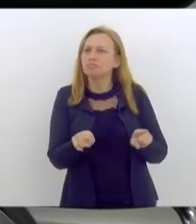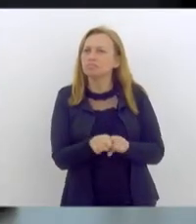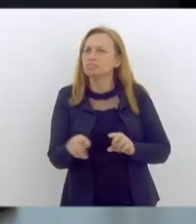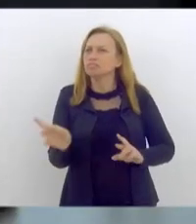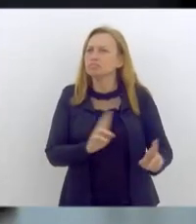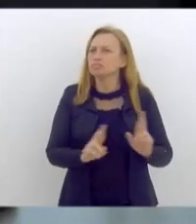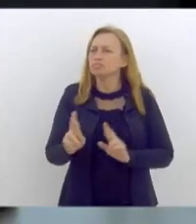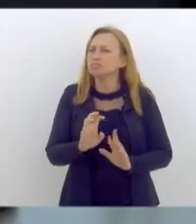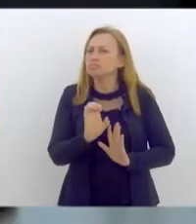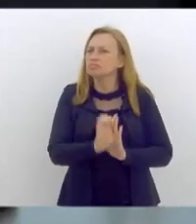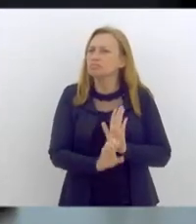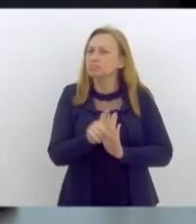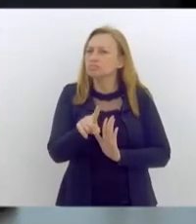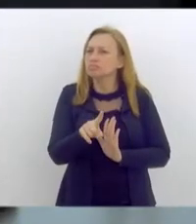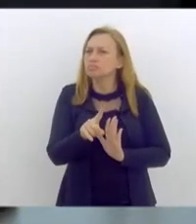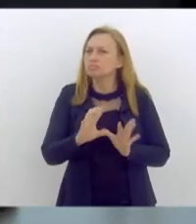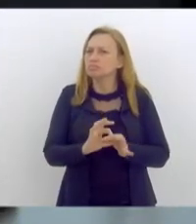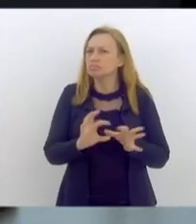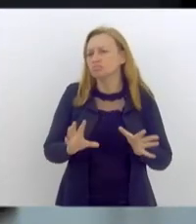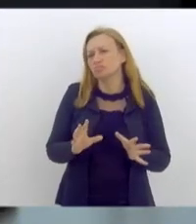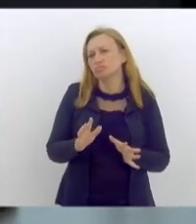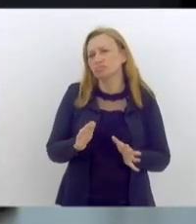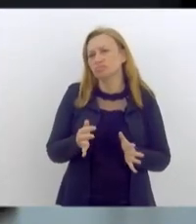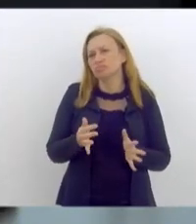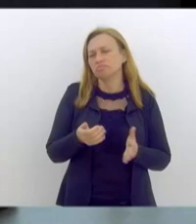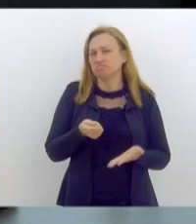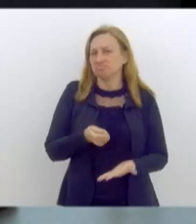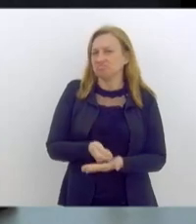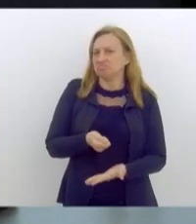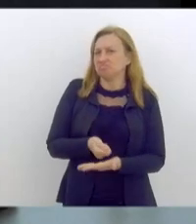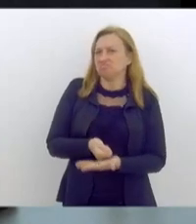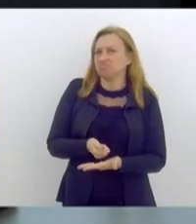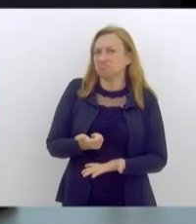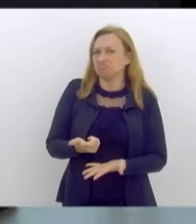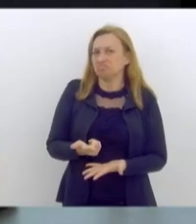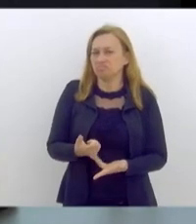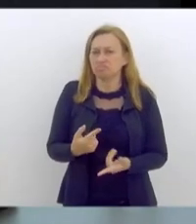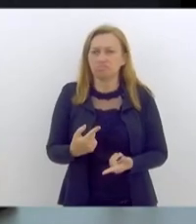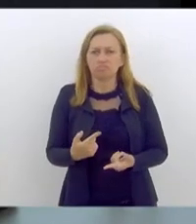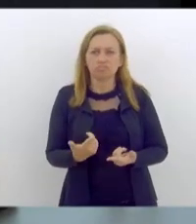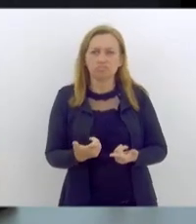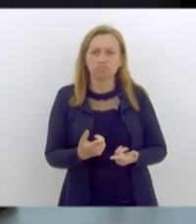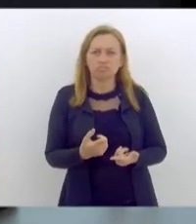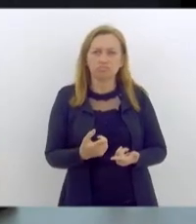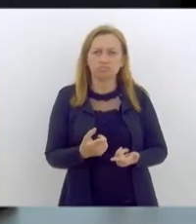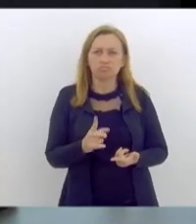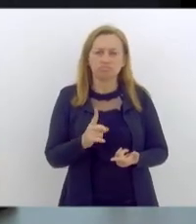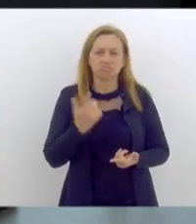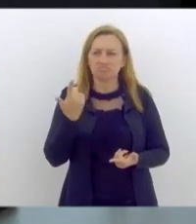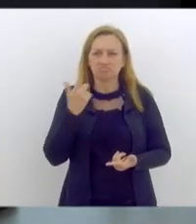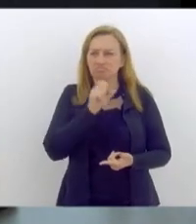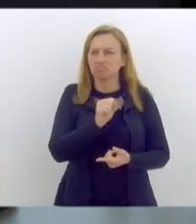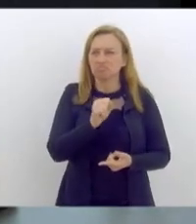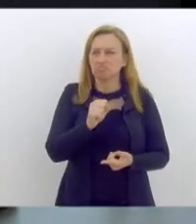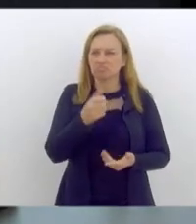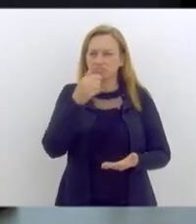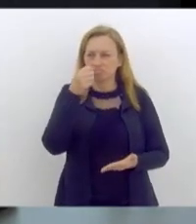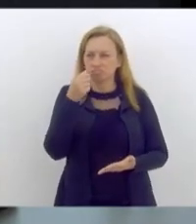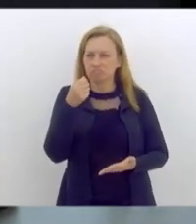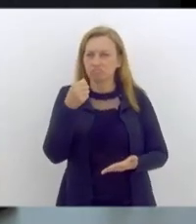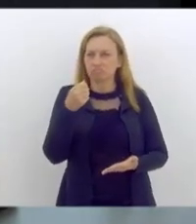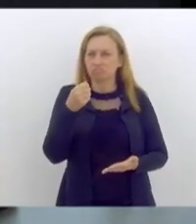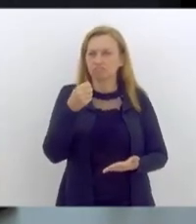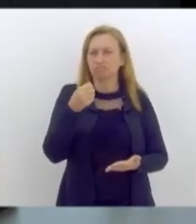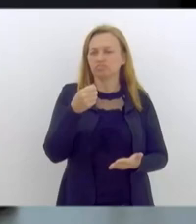a essa emenda nos deixa desconfortáveis essa obrigação por conta da gente de repente não conseguir cumprir lá com o tempo